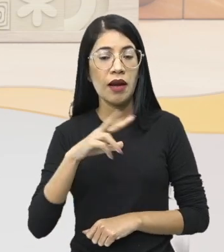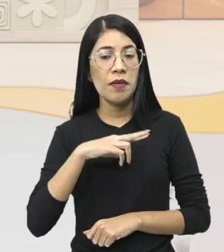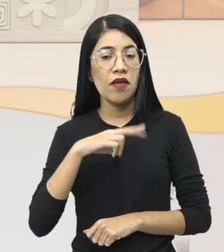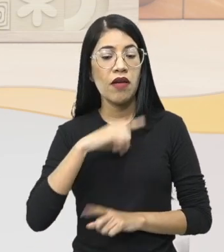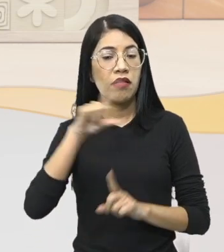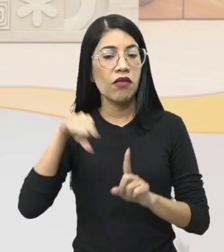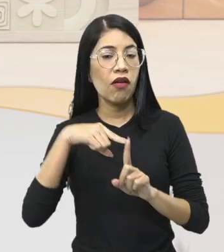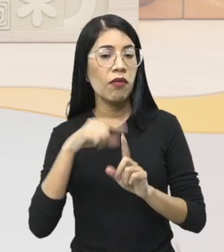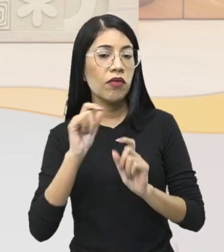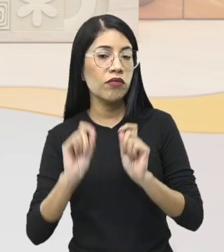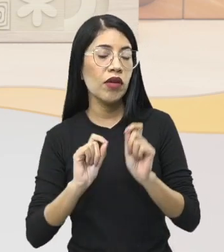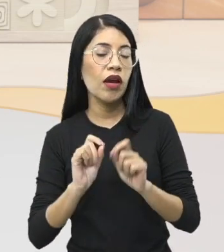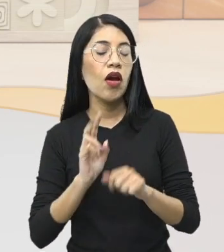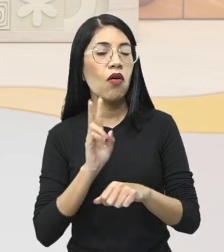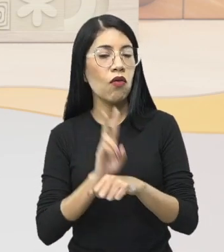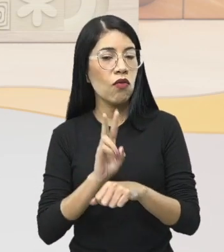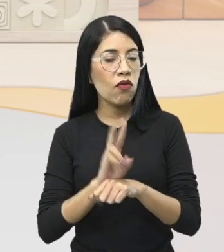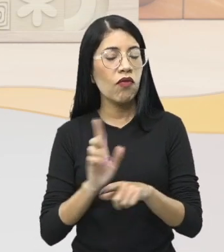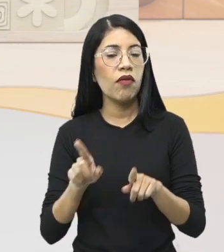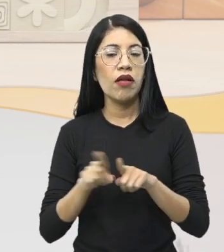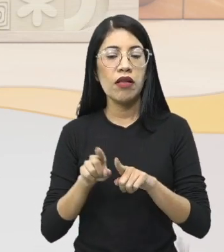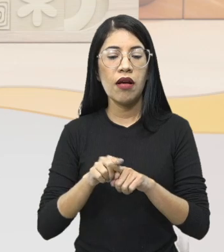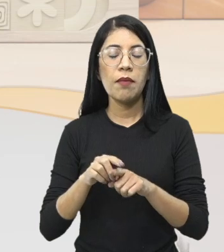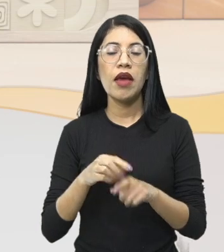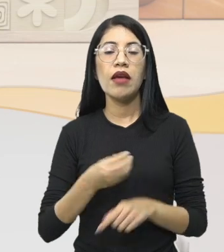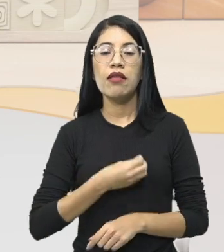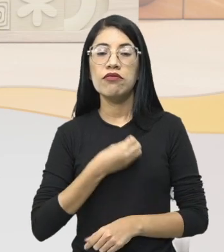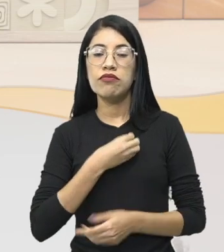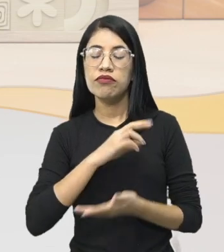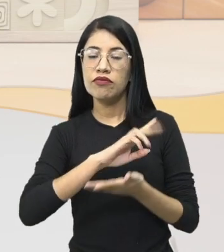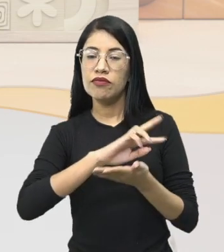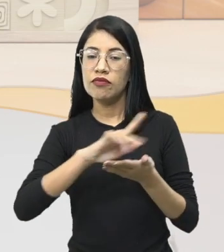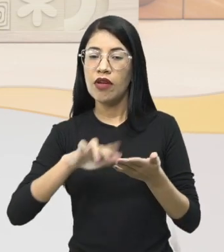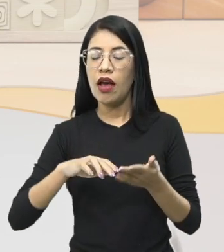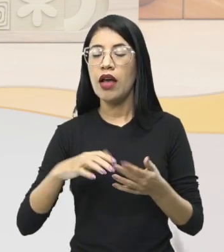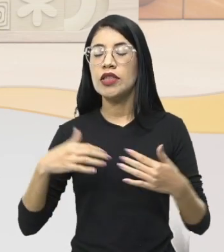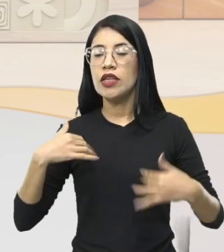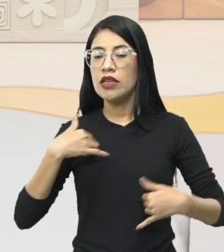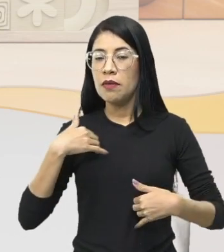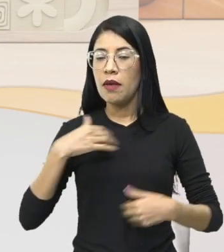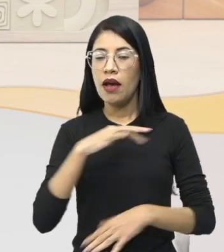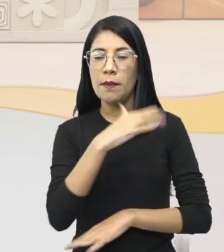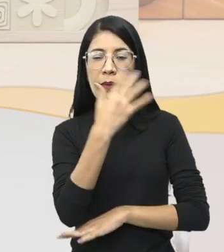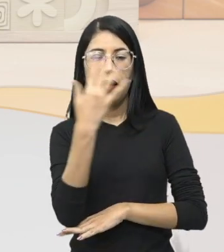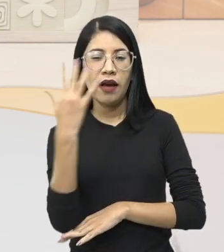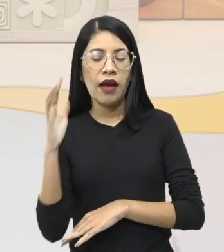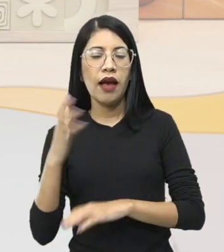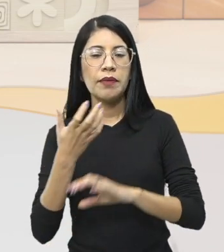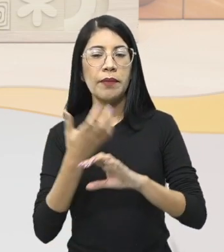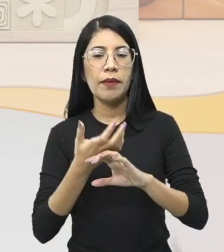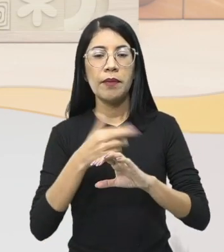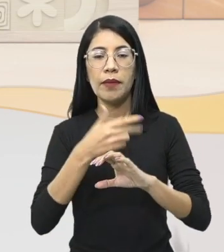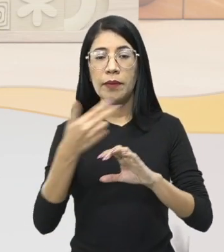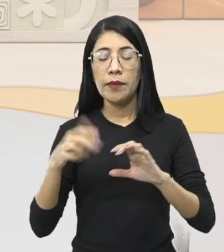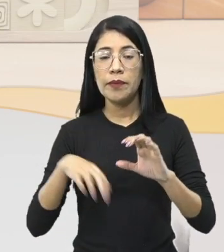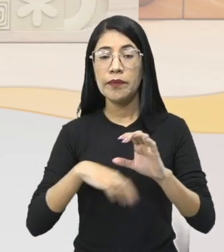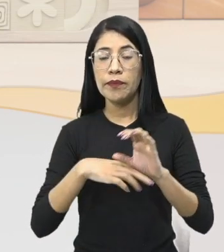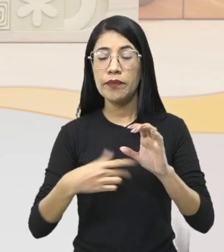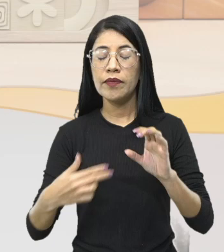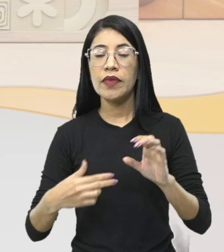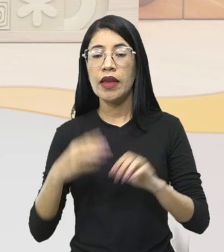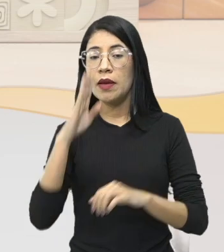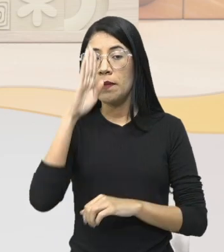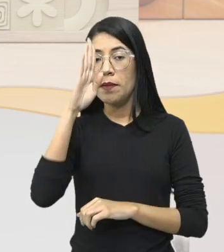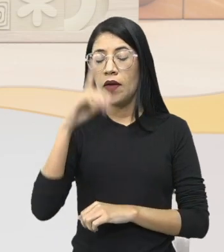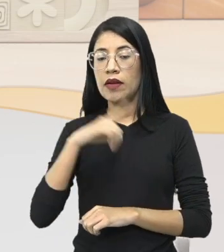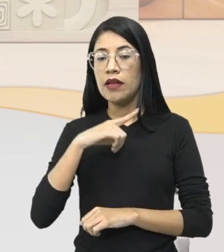o objetivo também de conservar as espécies animais, vegetais, a diversidade biológica